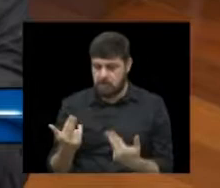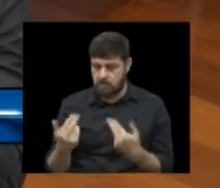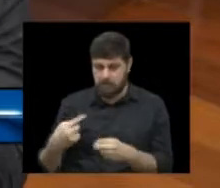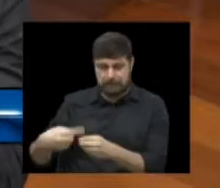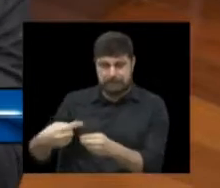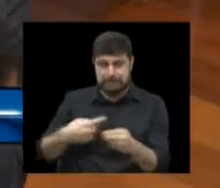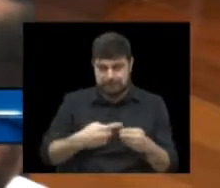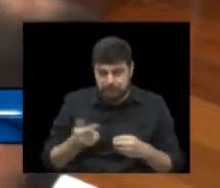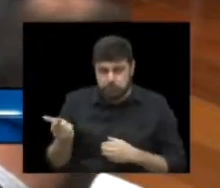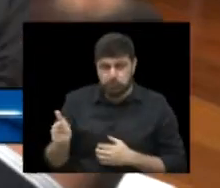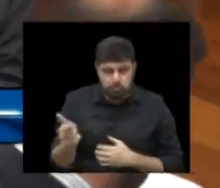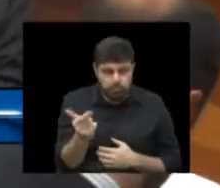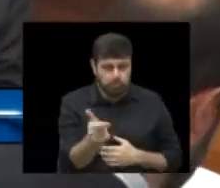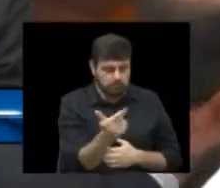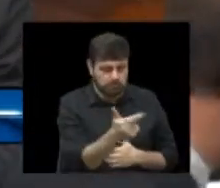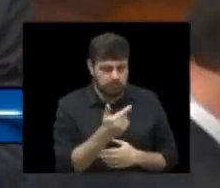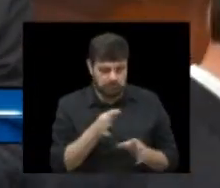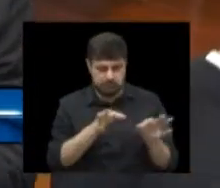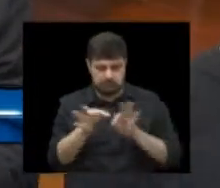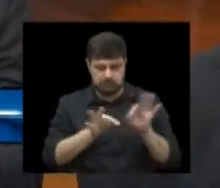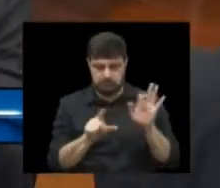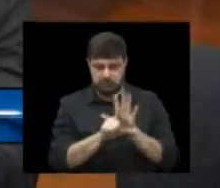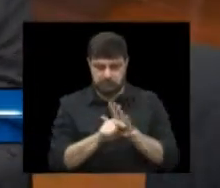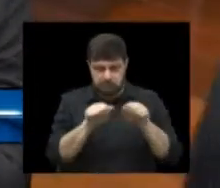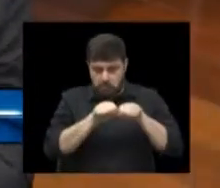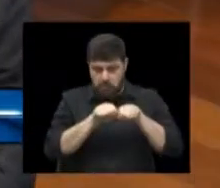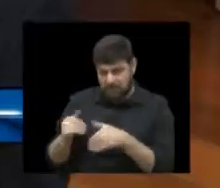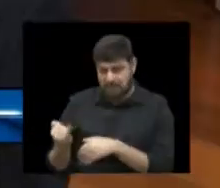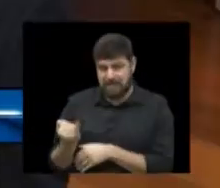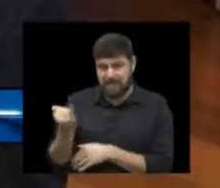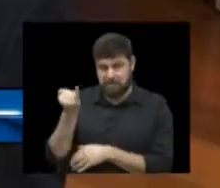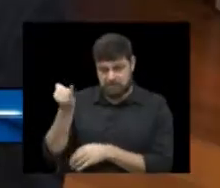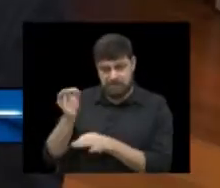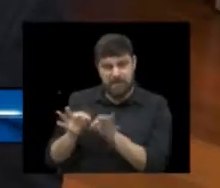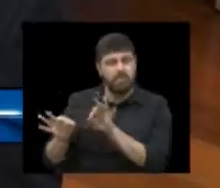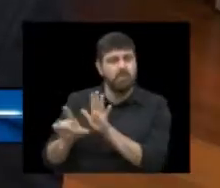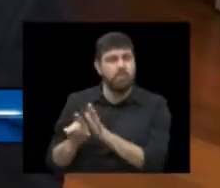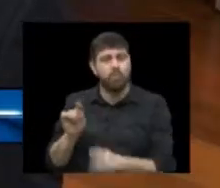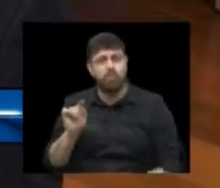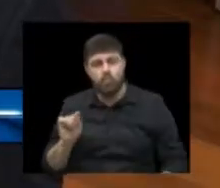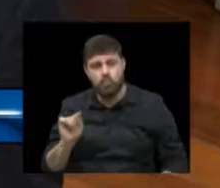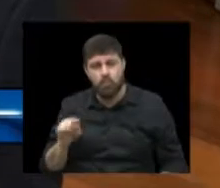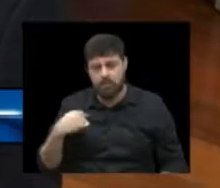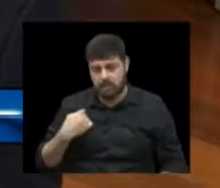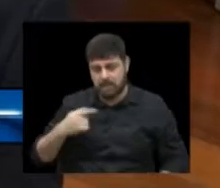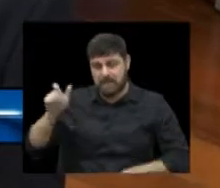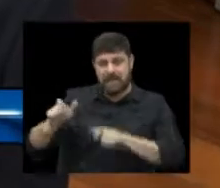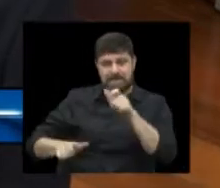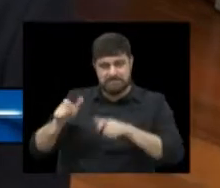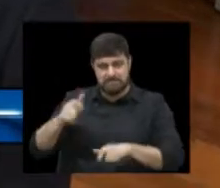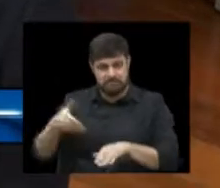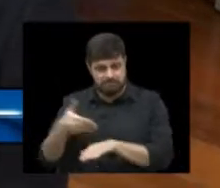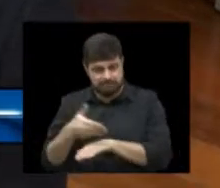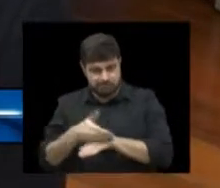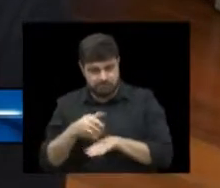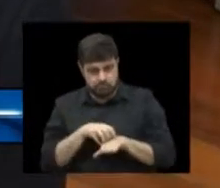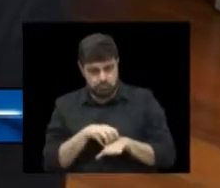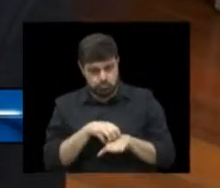que esse projeto possa sim ser replicado para outras cidades. A preocupação tanto com os usuários do transporte